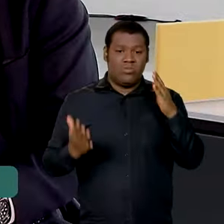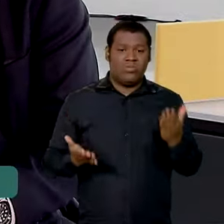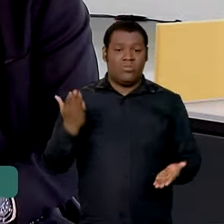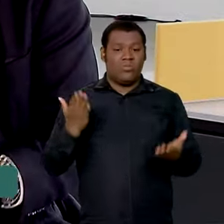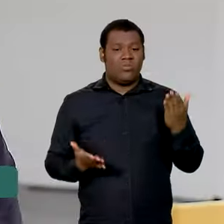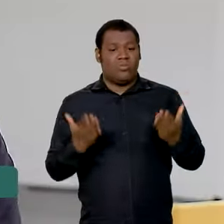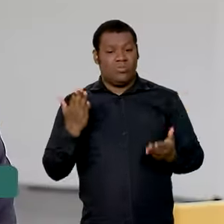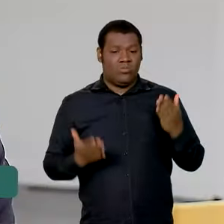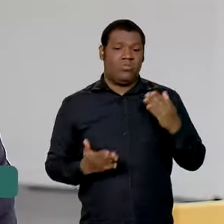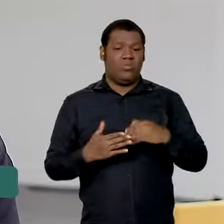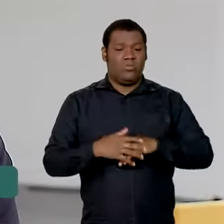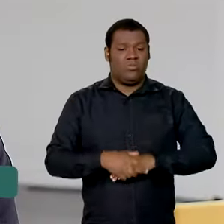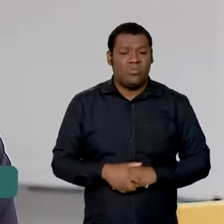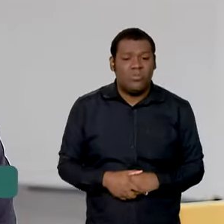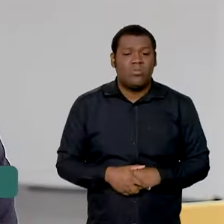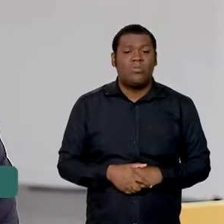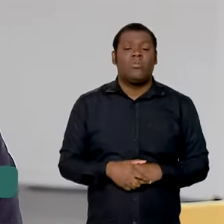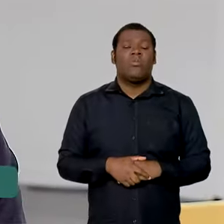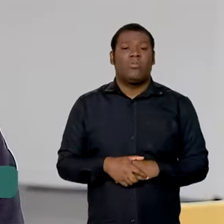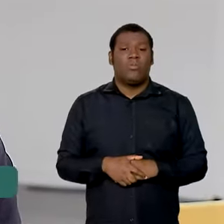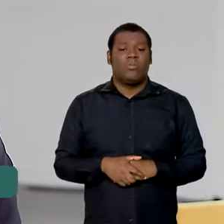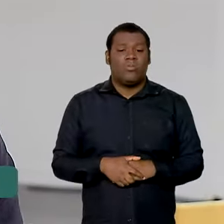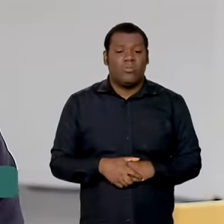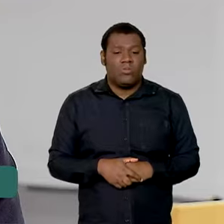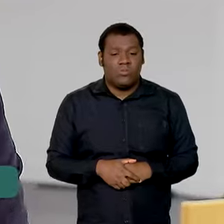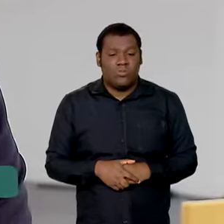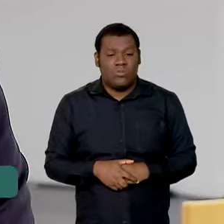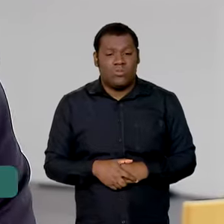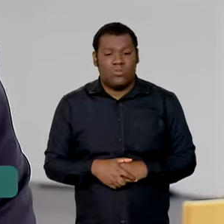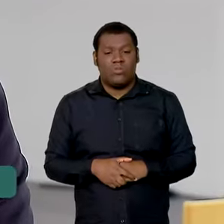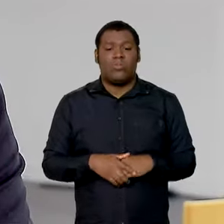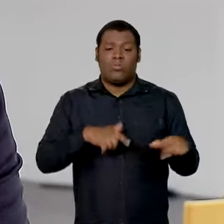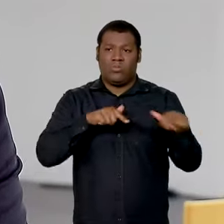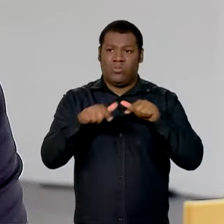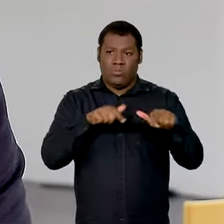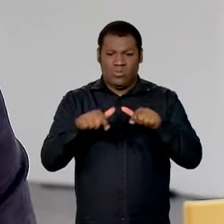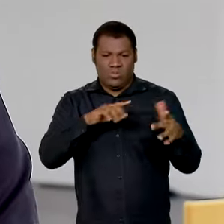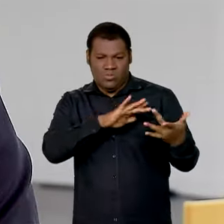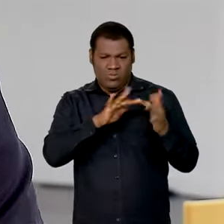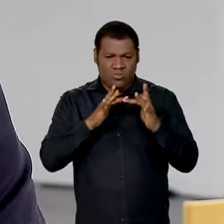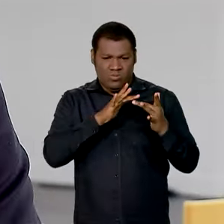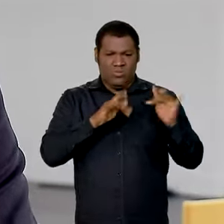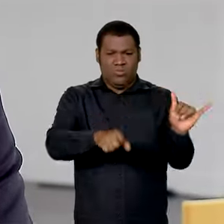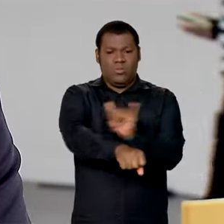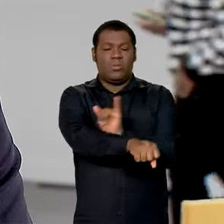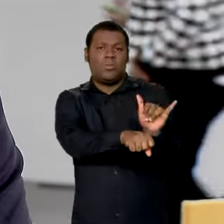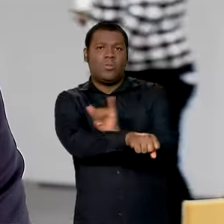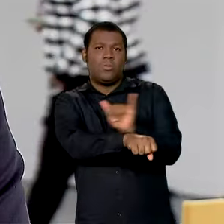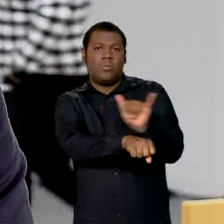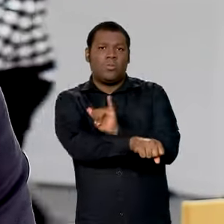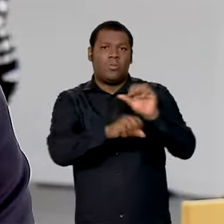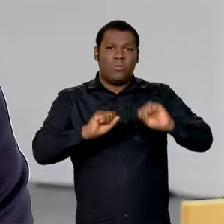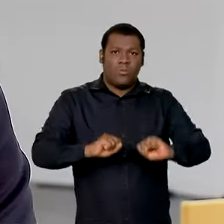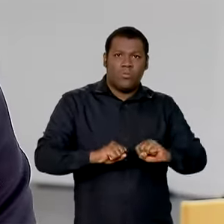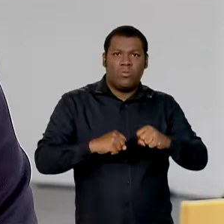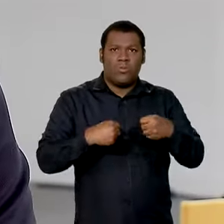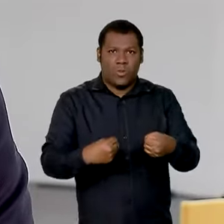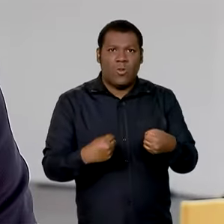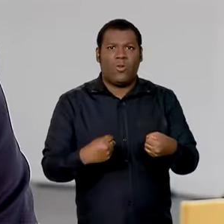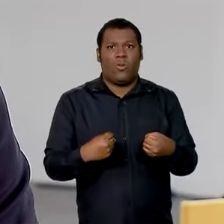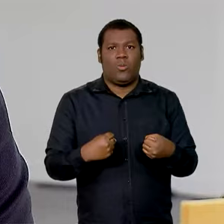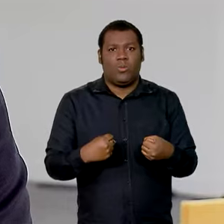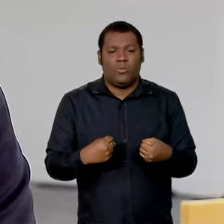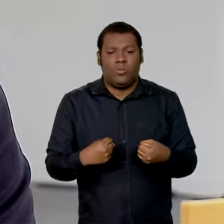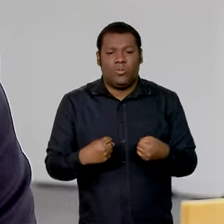dos debates. A gente tem um trabalho muito integrado, muito junto, para que a gente possa, em sinergia, buscar os melhores